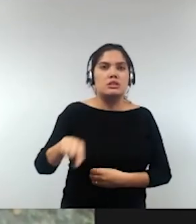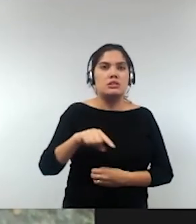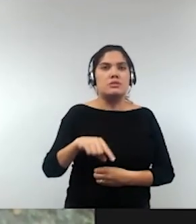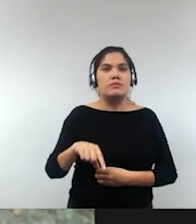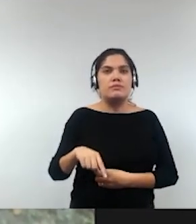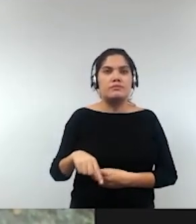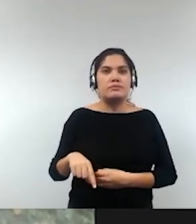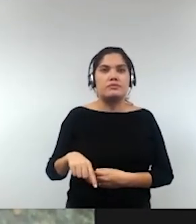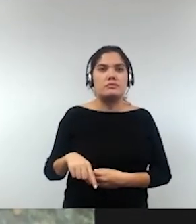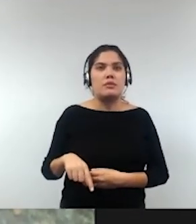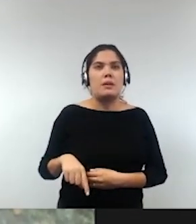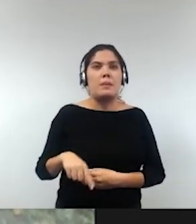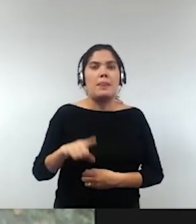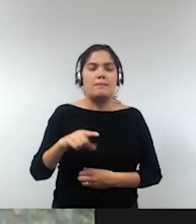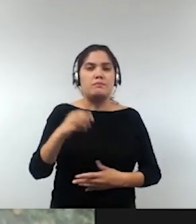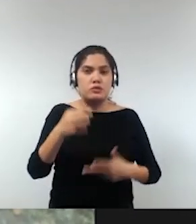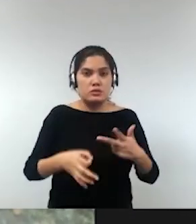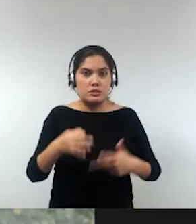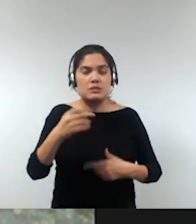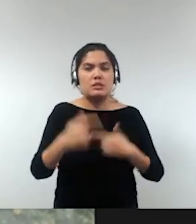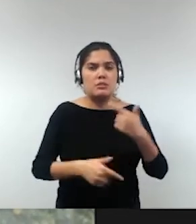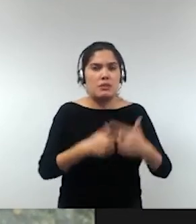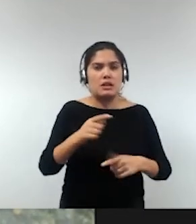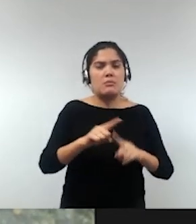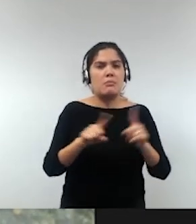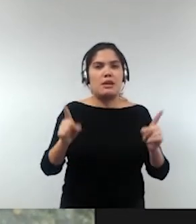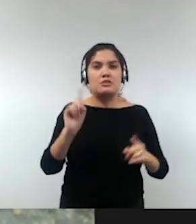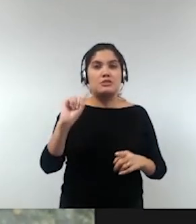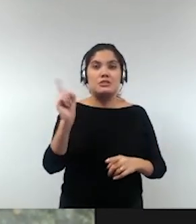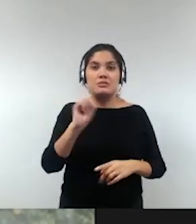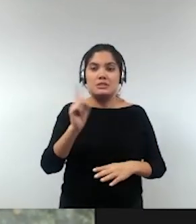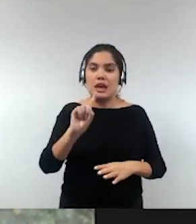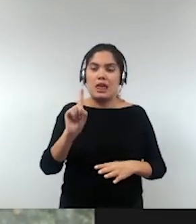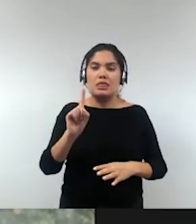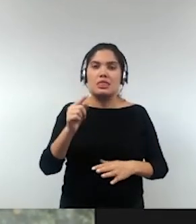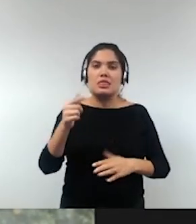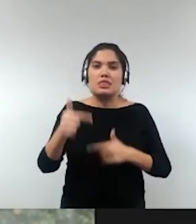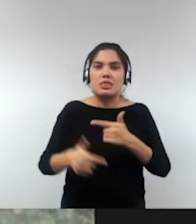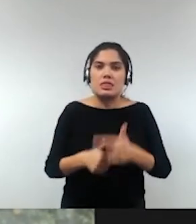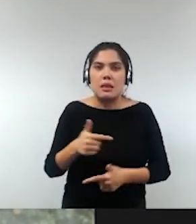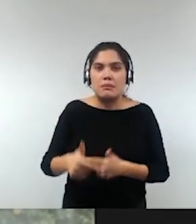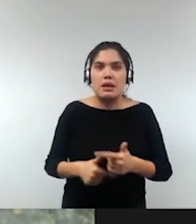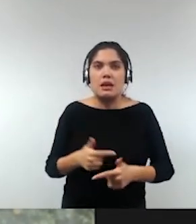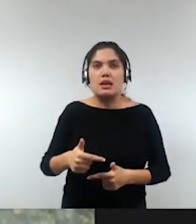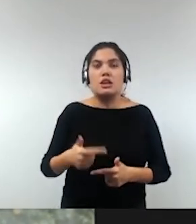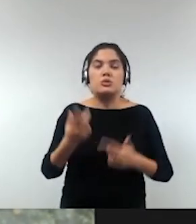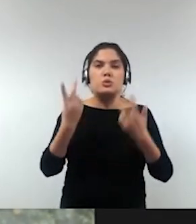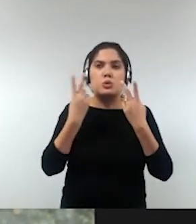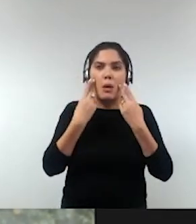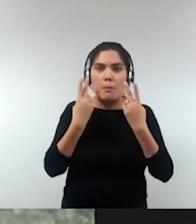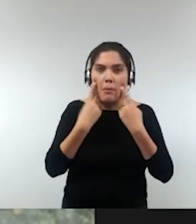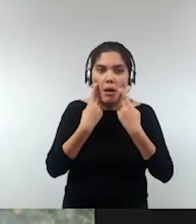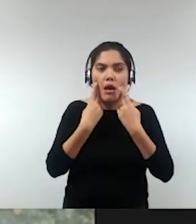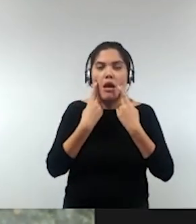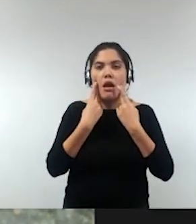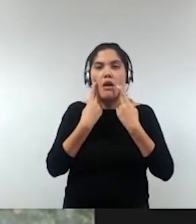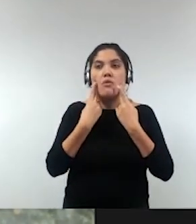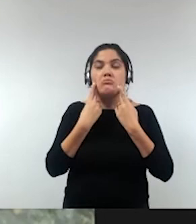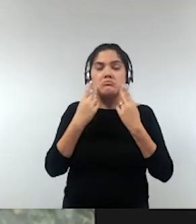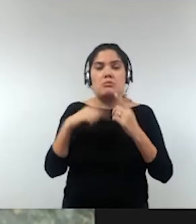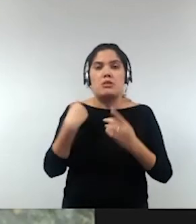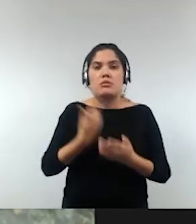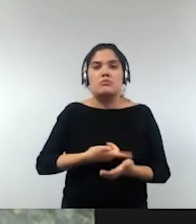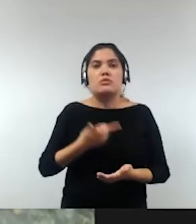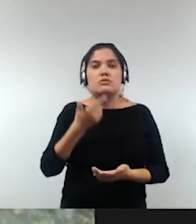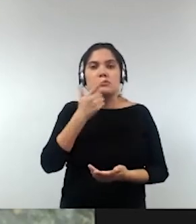a gente saber que o judiciário está trabalhando, mas, no fundo, não está trabalhando com o seu normal. Então, assim, até para ajuizar